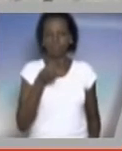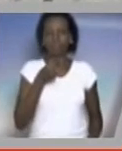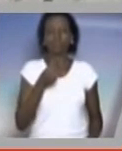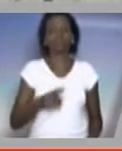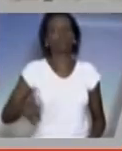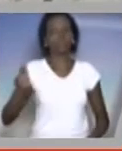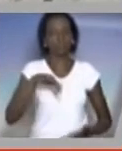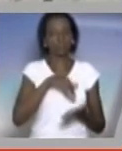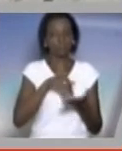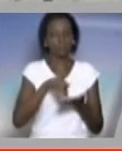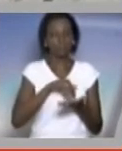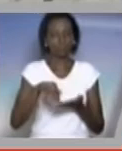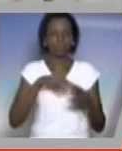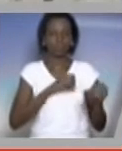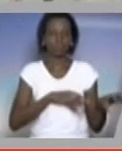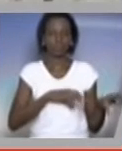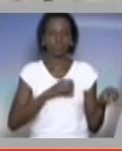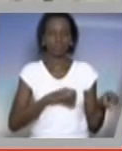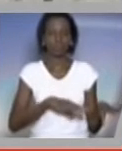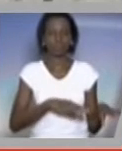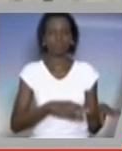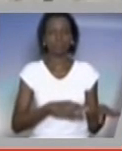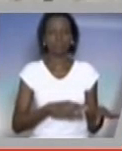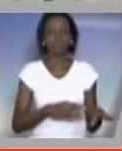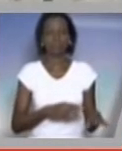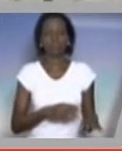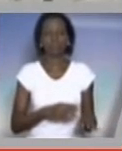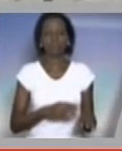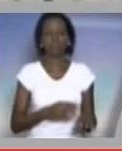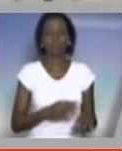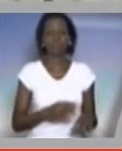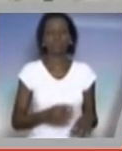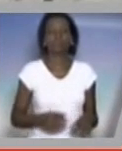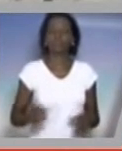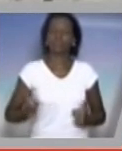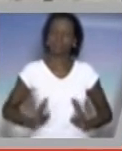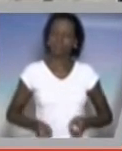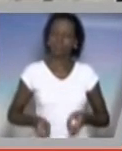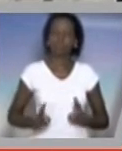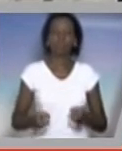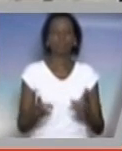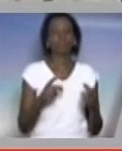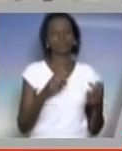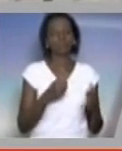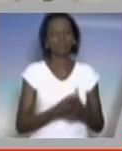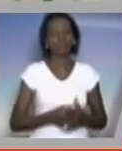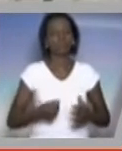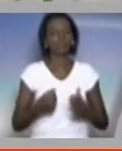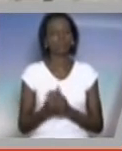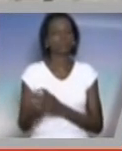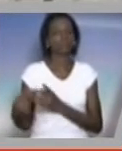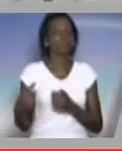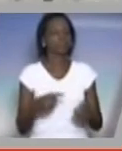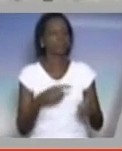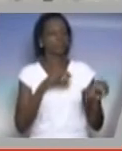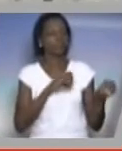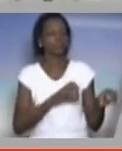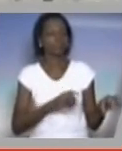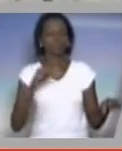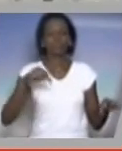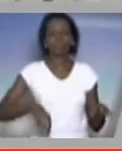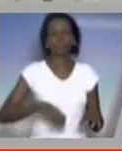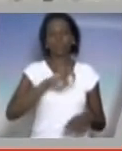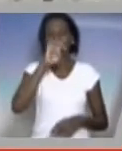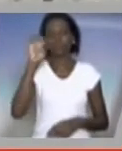através da Secretaria da Educação, vem fazendo contra a educação pública do nosso Estado e contra